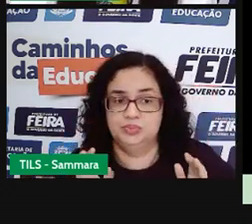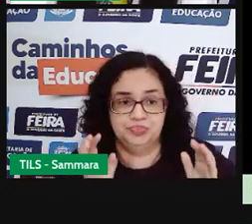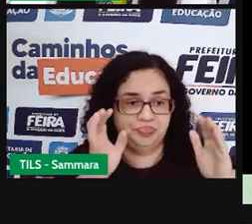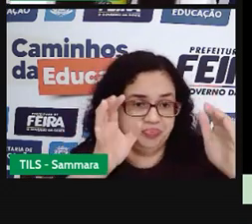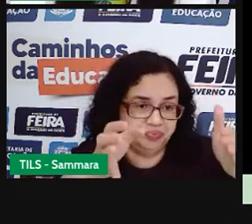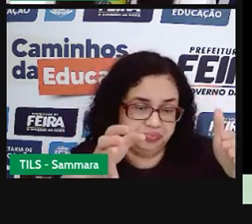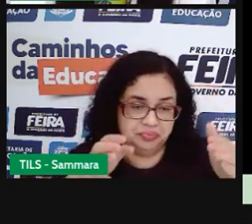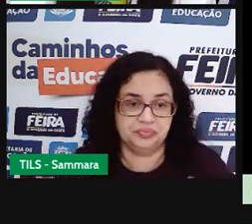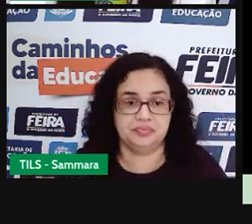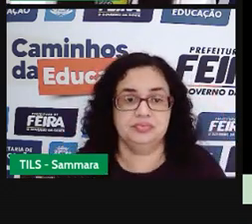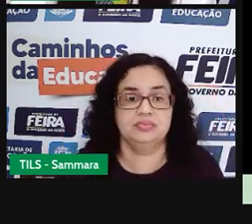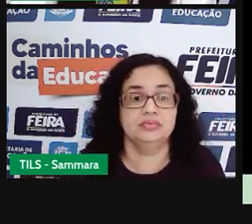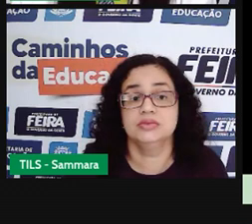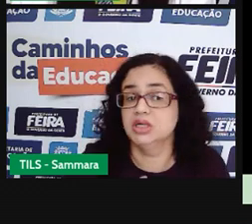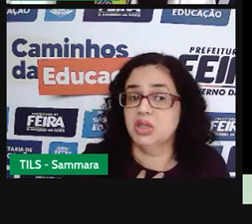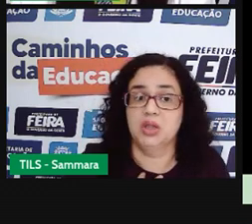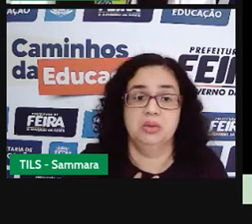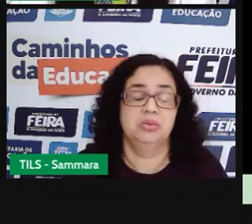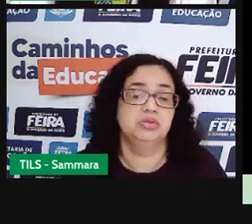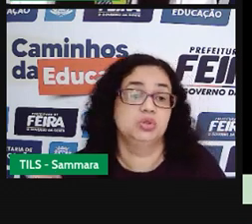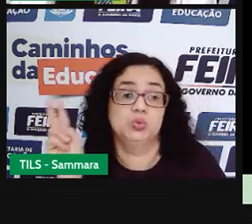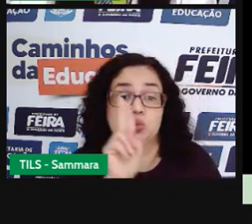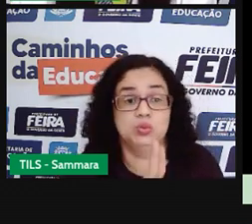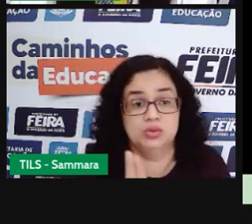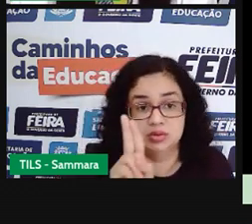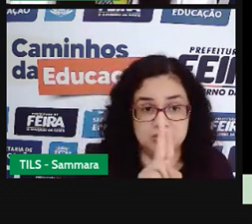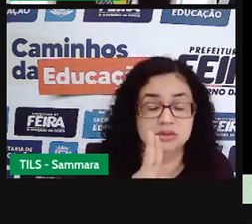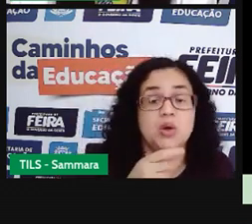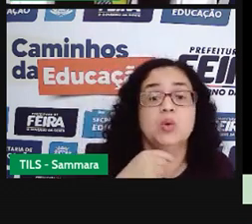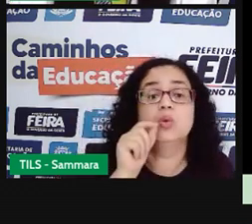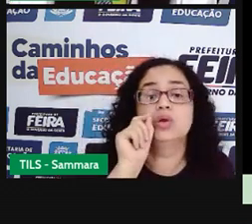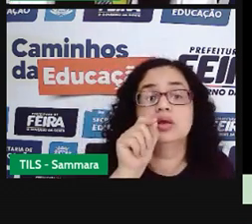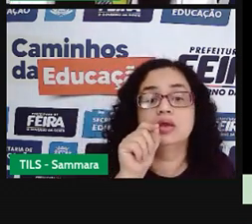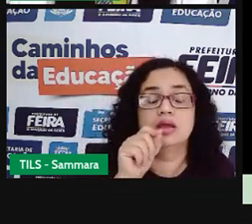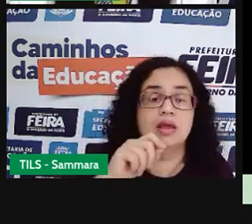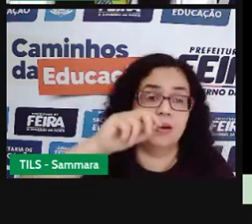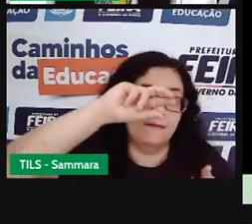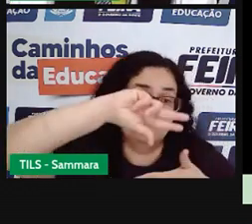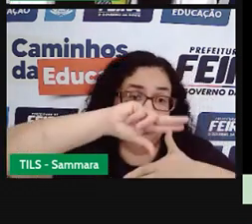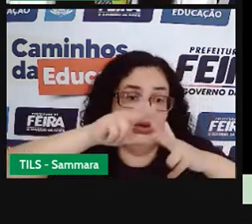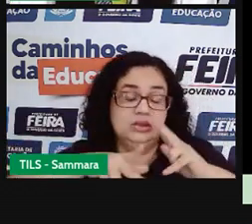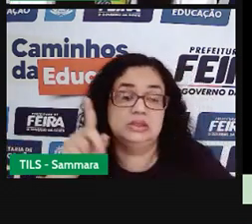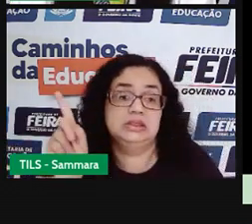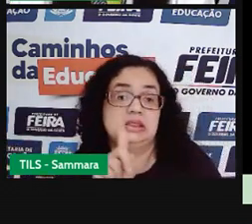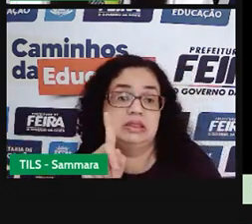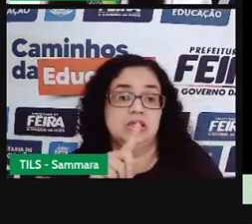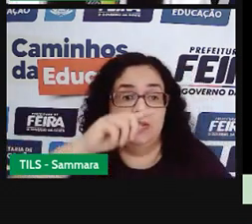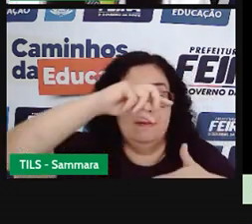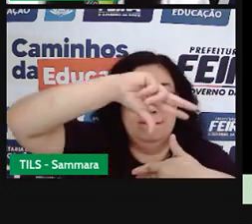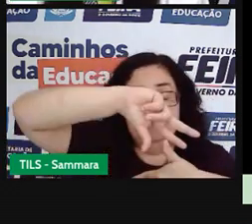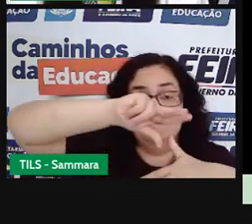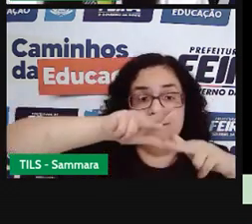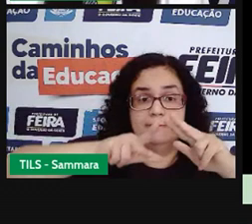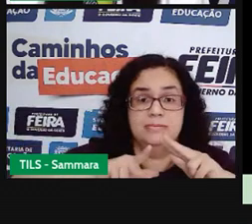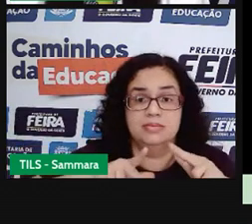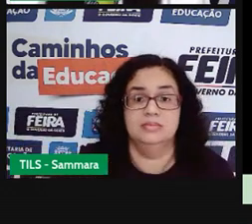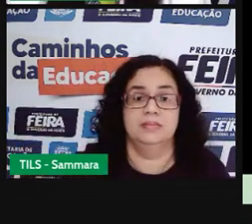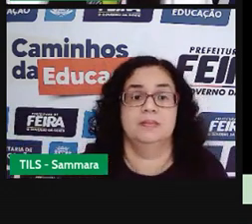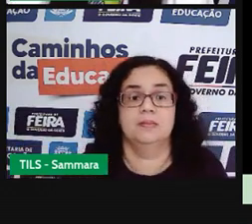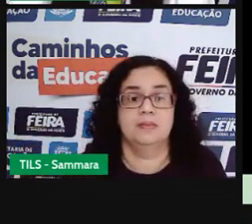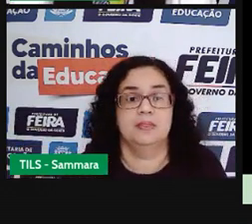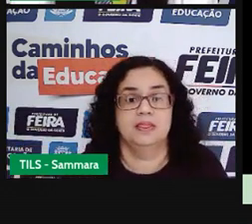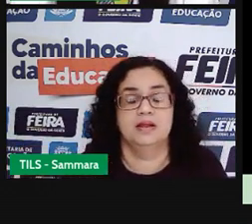gente não pode mais utilizar para fazer essa diferença mas observar que existem aí algumas coisas que os polímeros